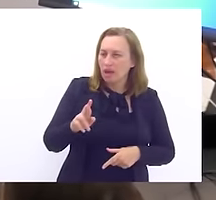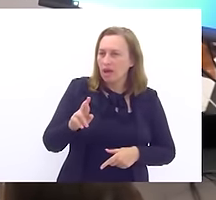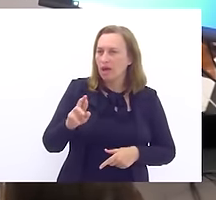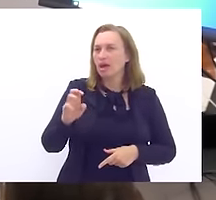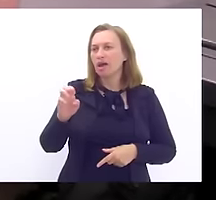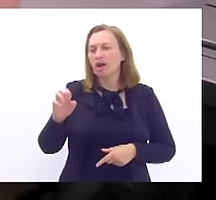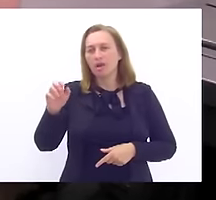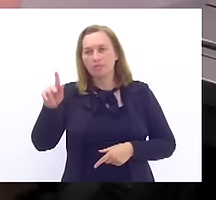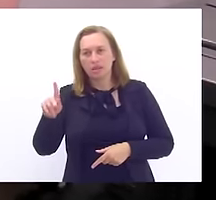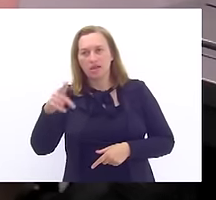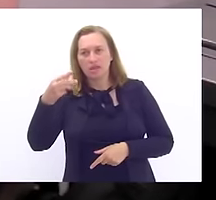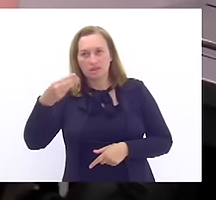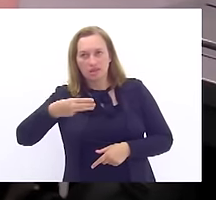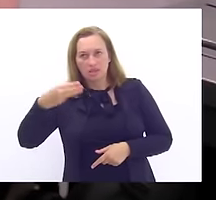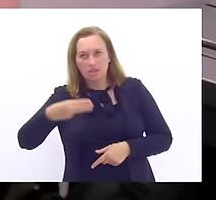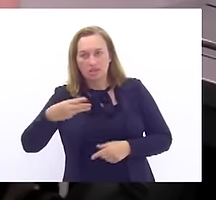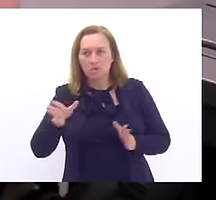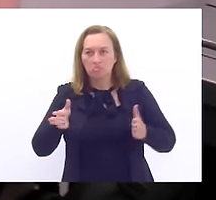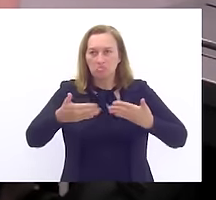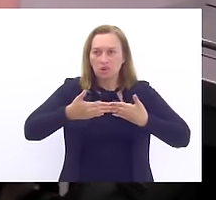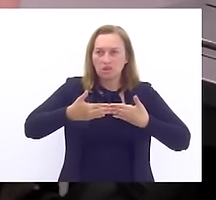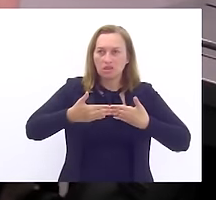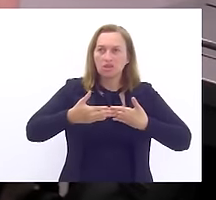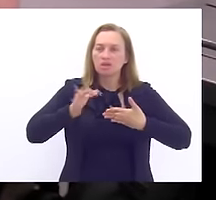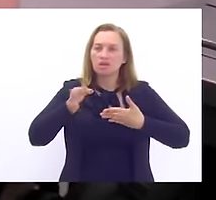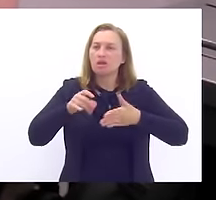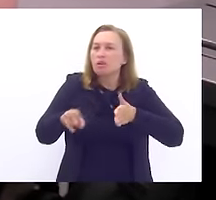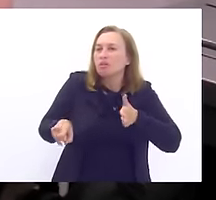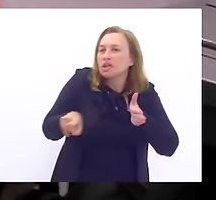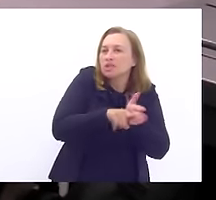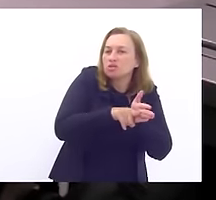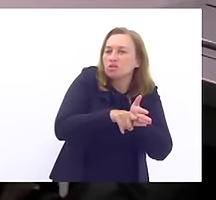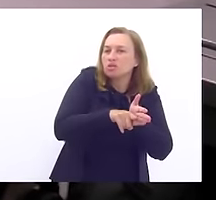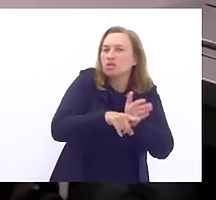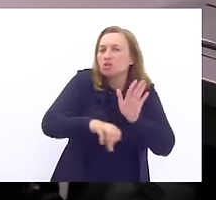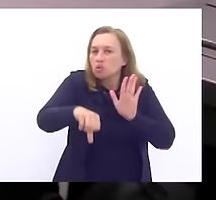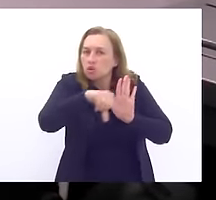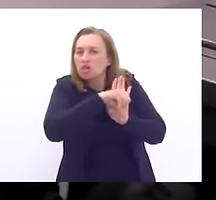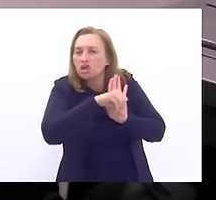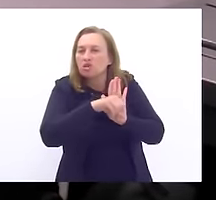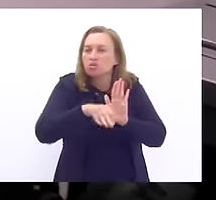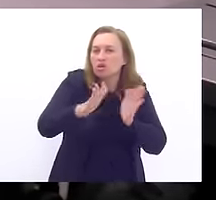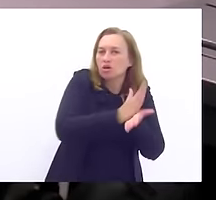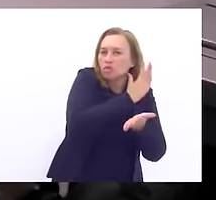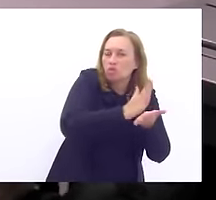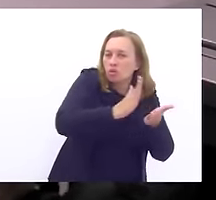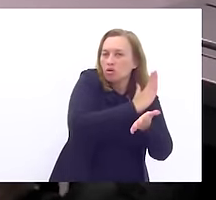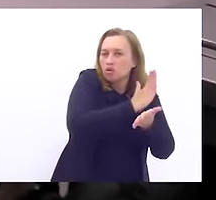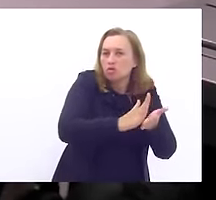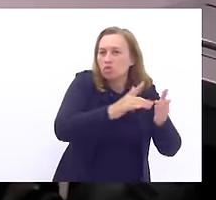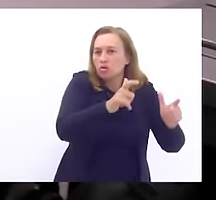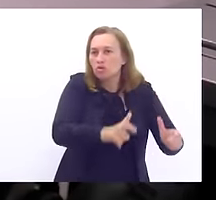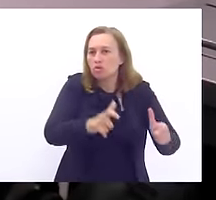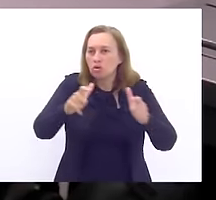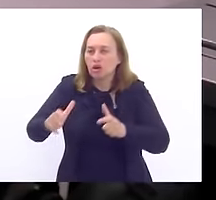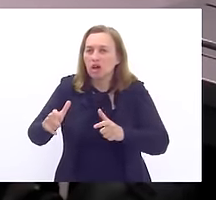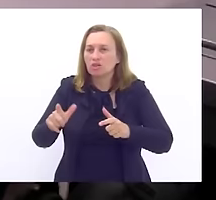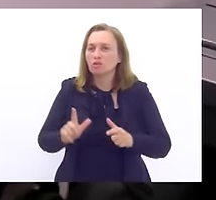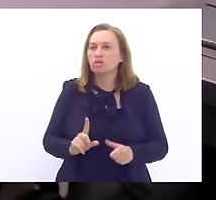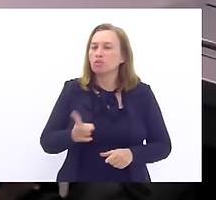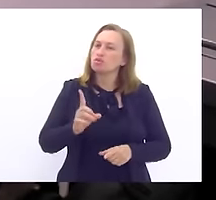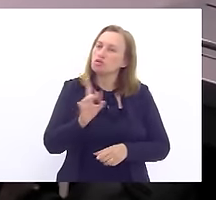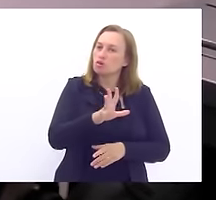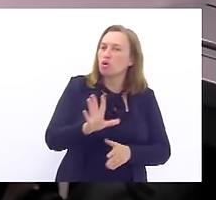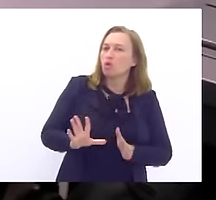de blitz justamente para poder diminuir o índice criminal determinados locais não só do roubo de veículo mas